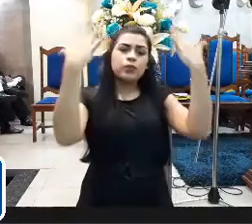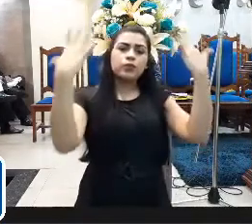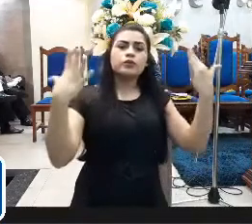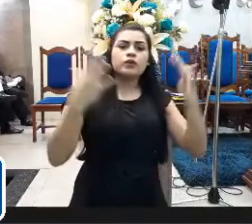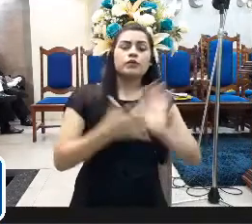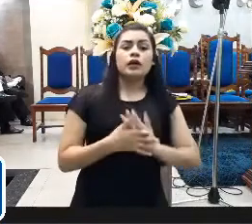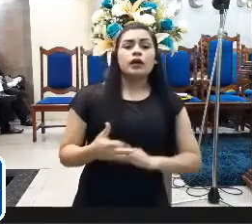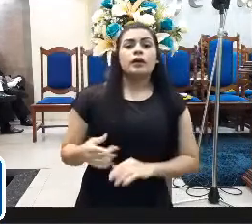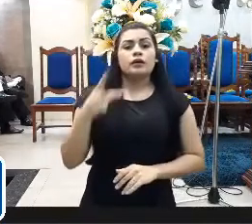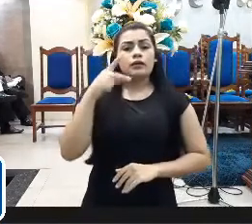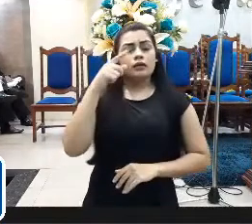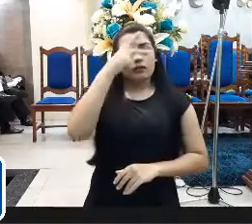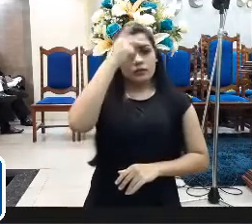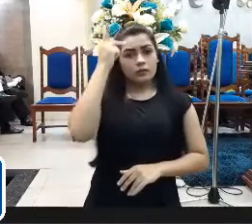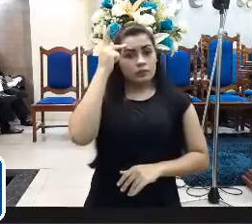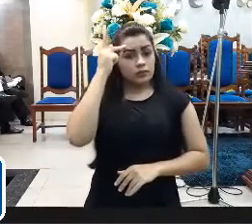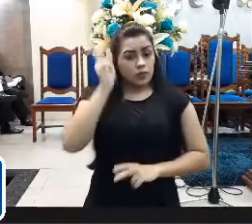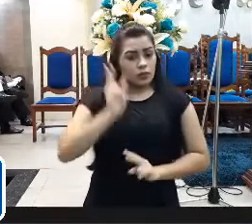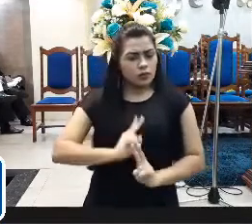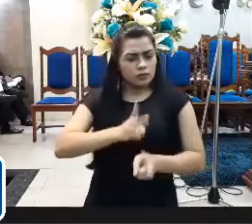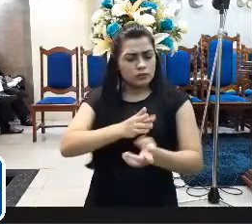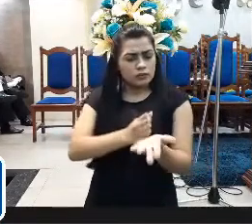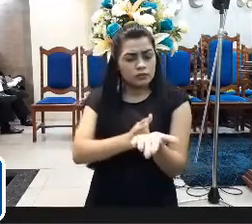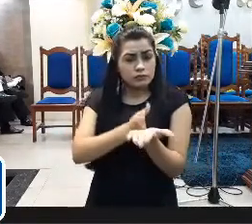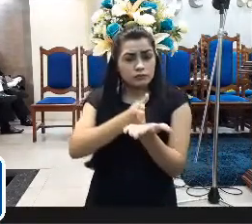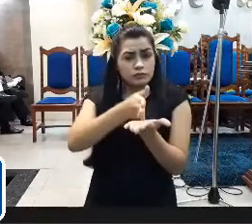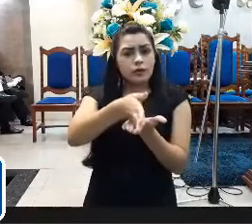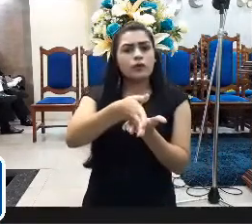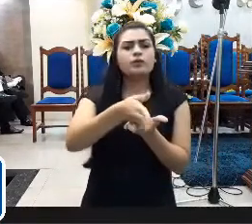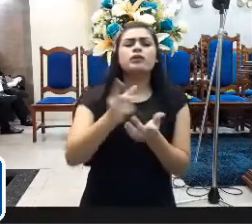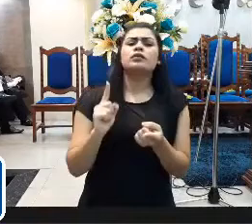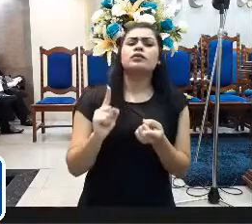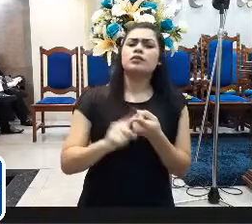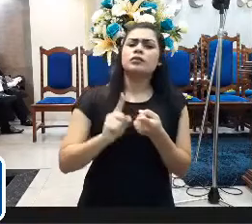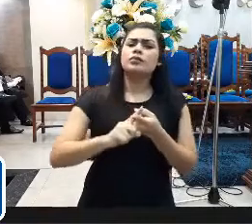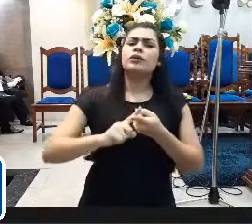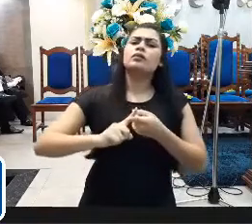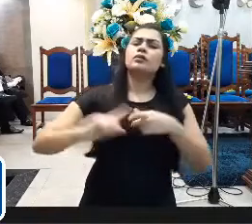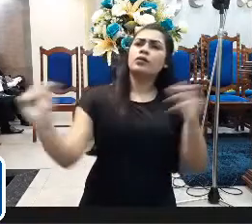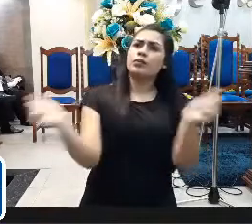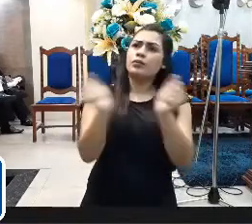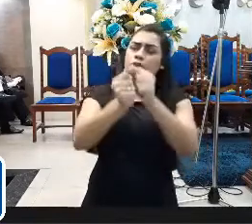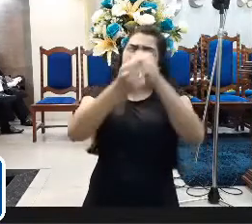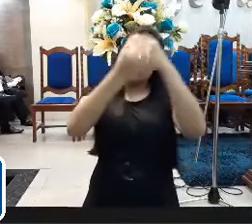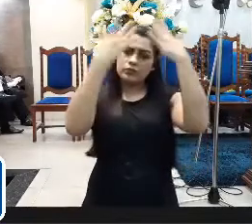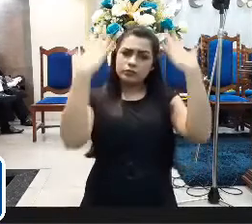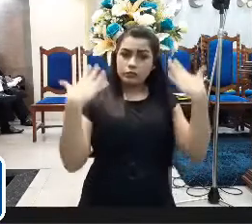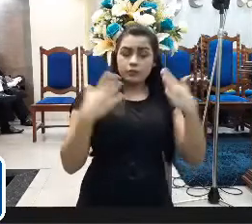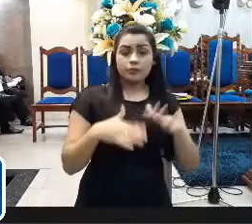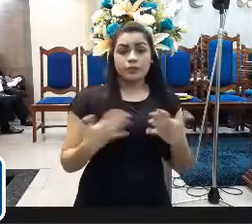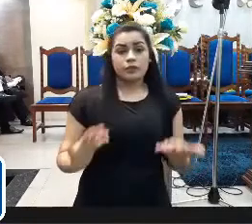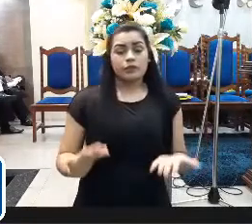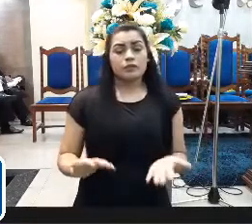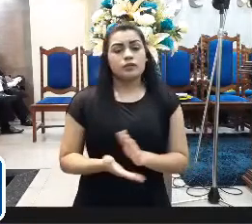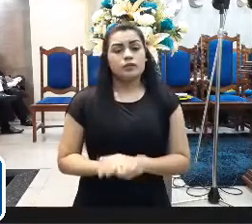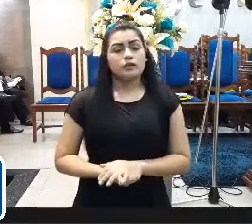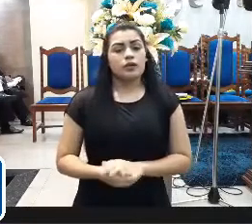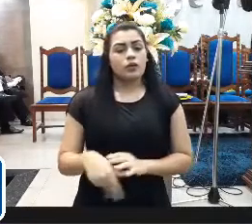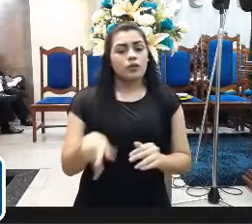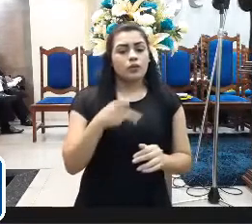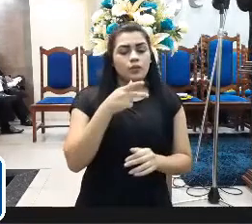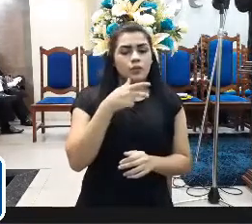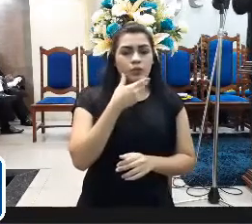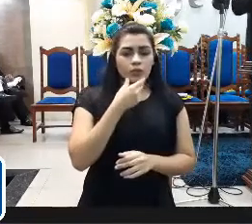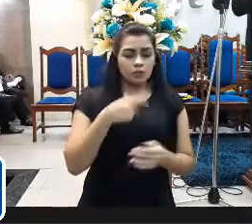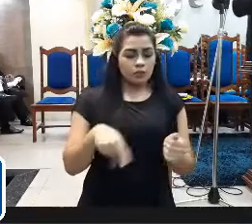nesta caminhada também serão glorificados. Louvado seja o nome do Senhor. Então Pedro diz aqui que os profetas